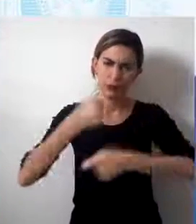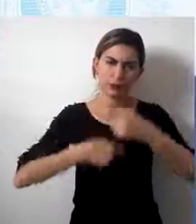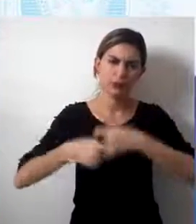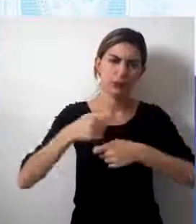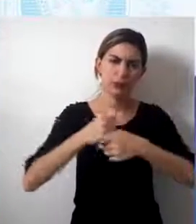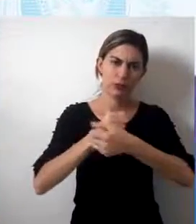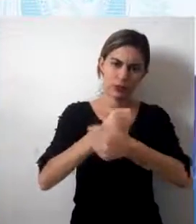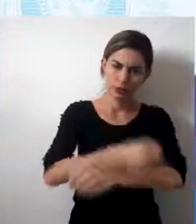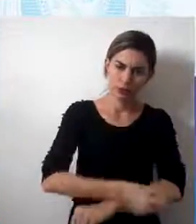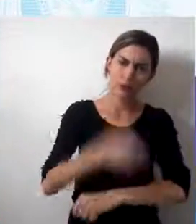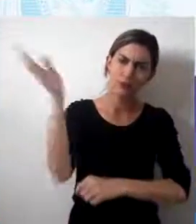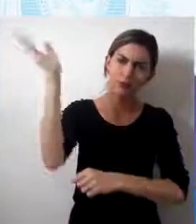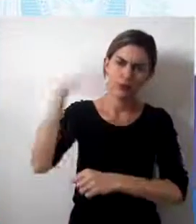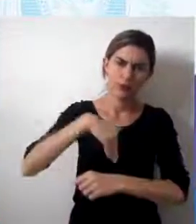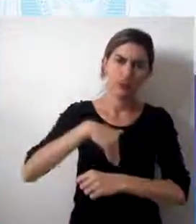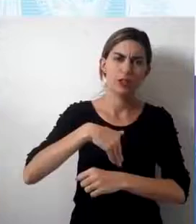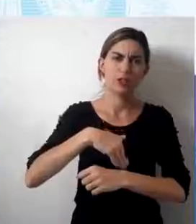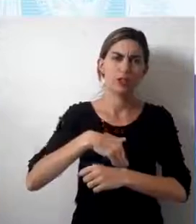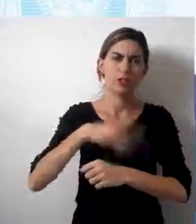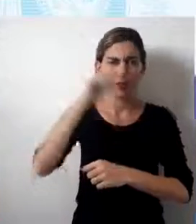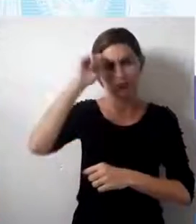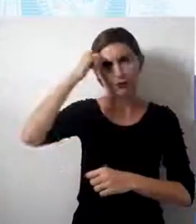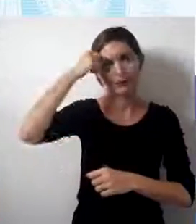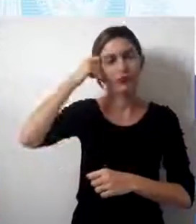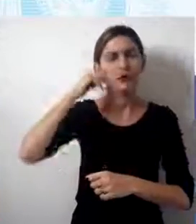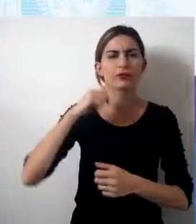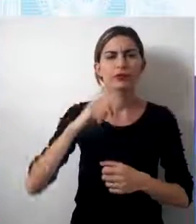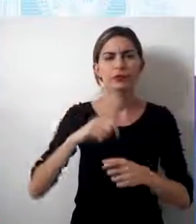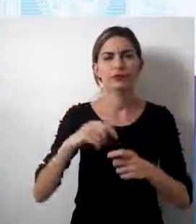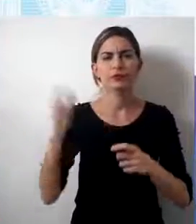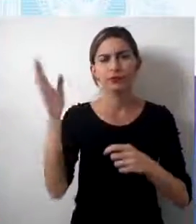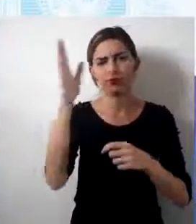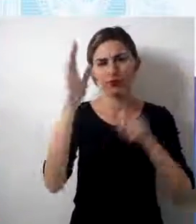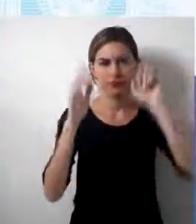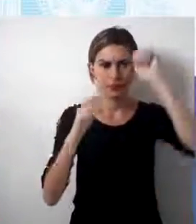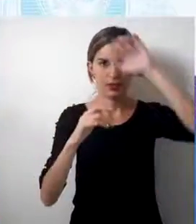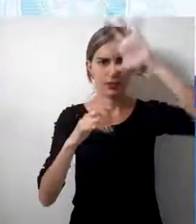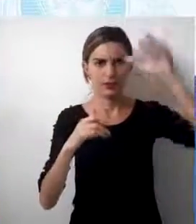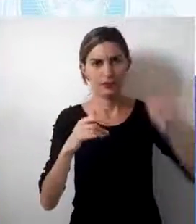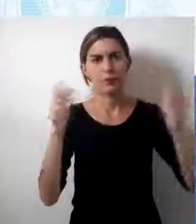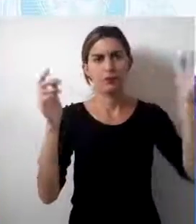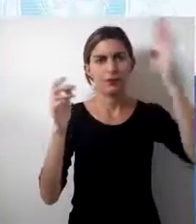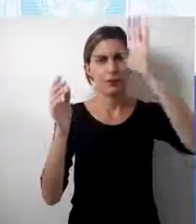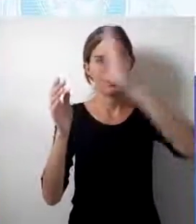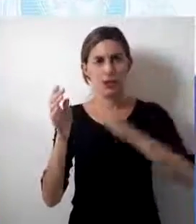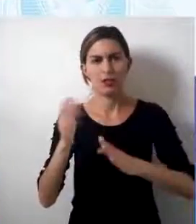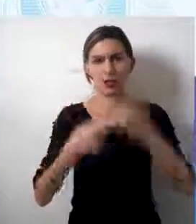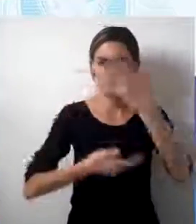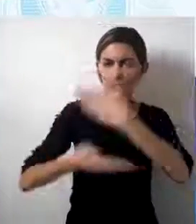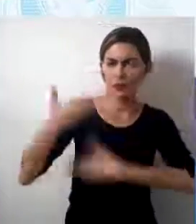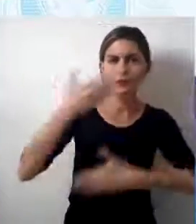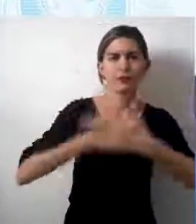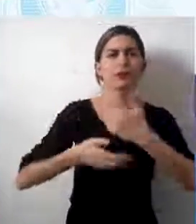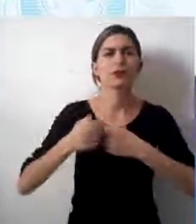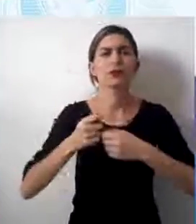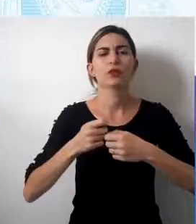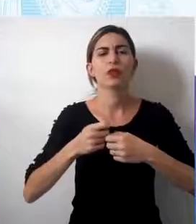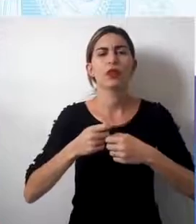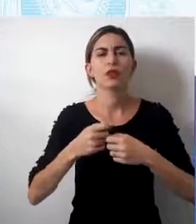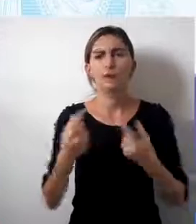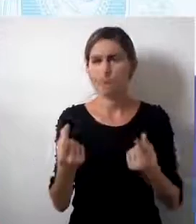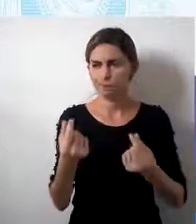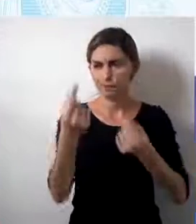de pessoas vindas da África para o Brasil. Então, esse tráfico, ele gerava